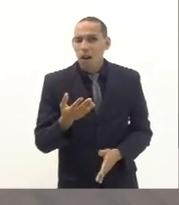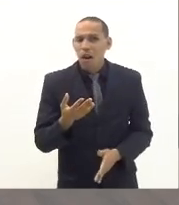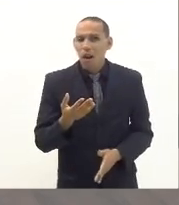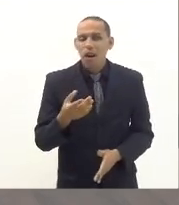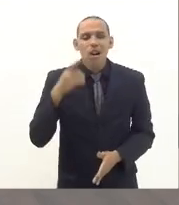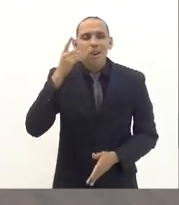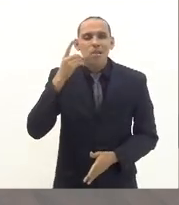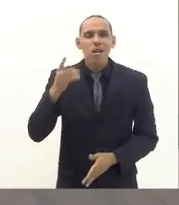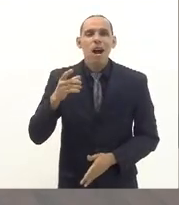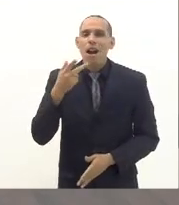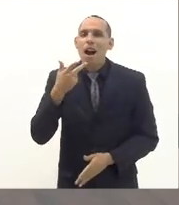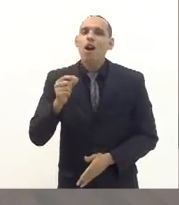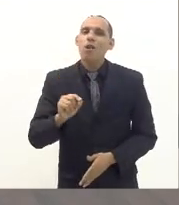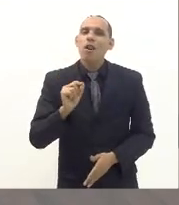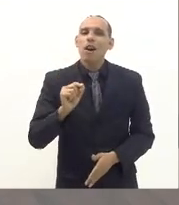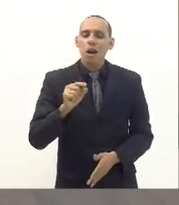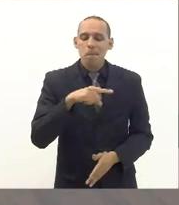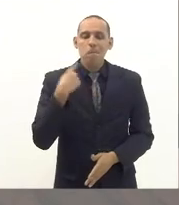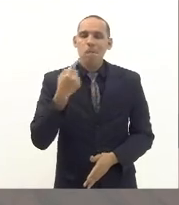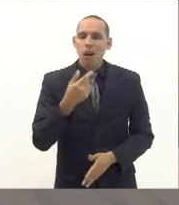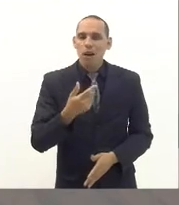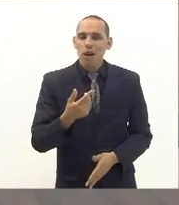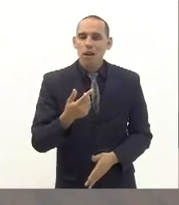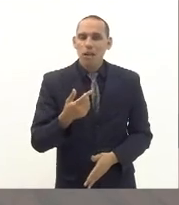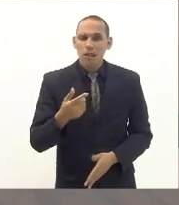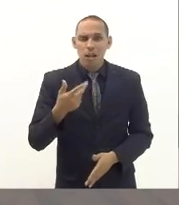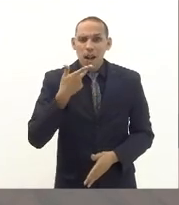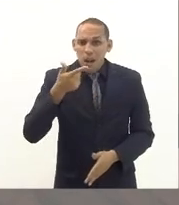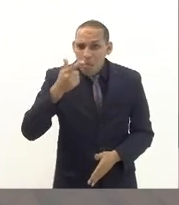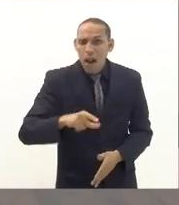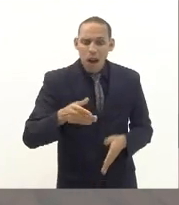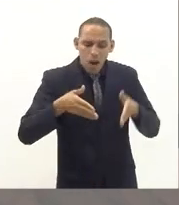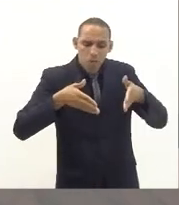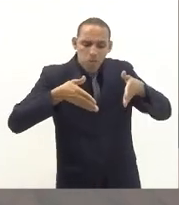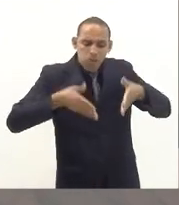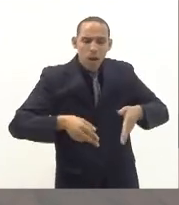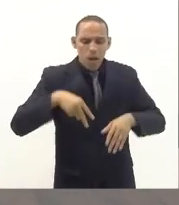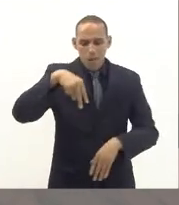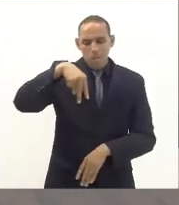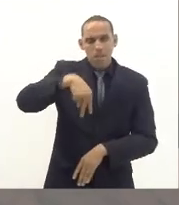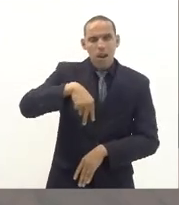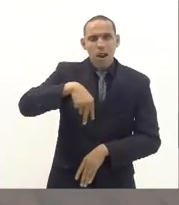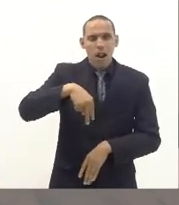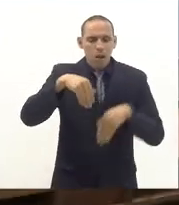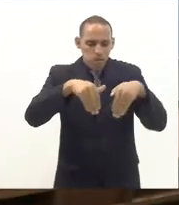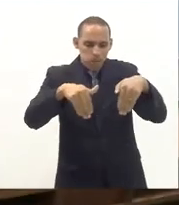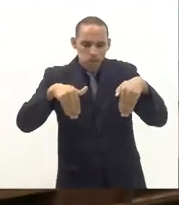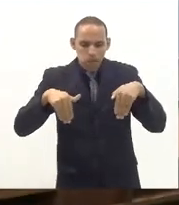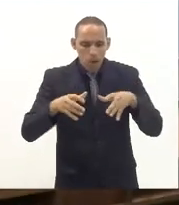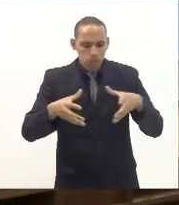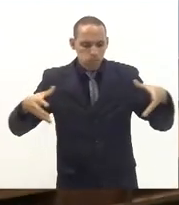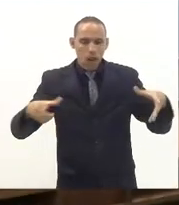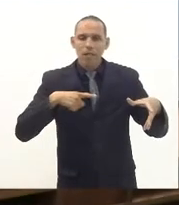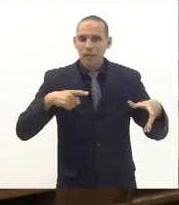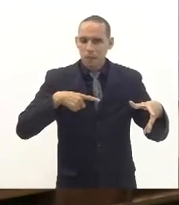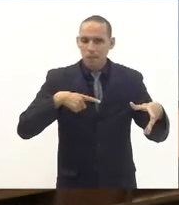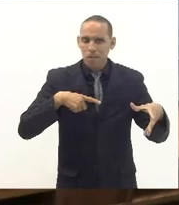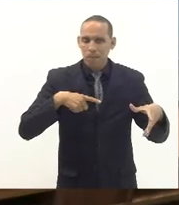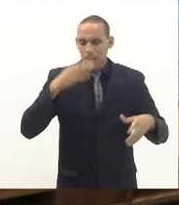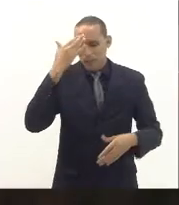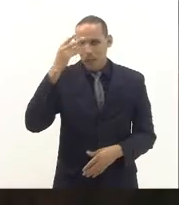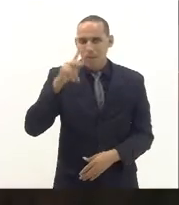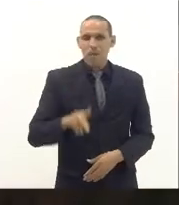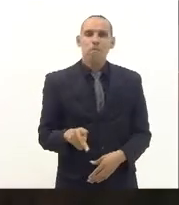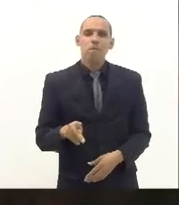o deputado Sivuca é bandido morto ainda te digo mais enterrado em pé para não ocupar espaço obrigado presidente e